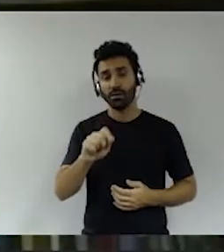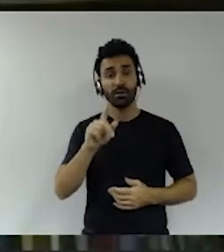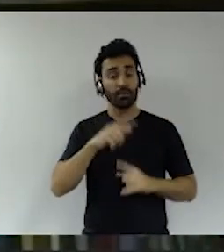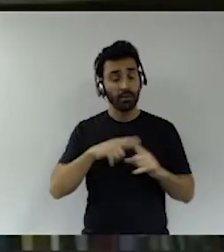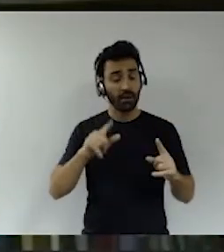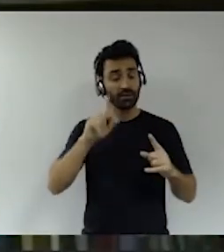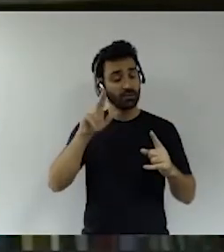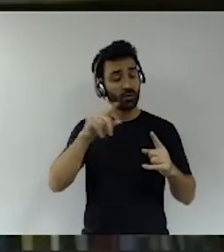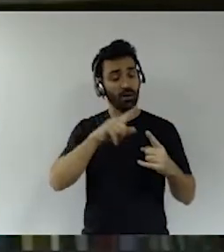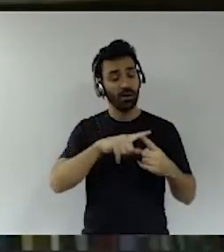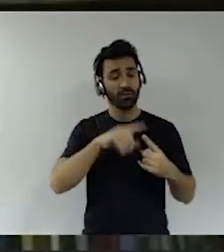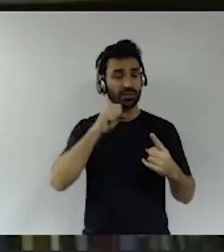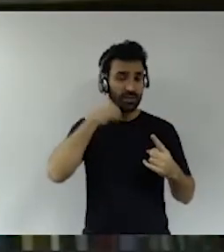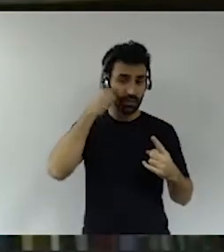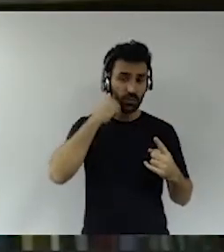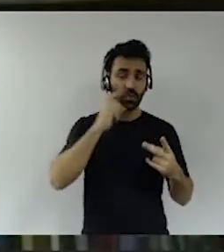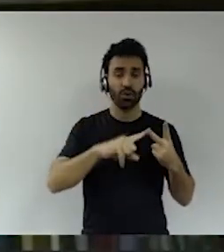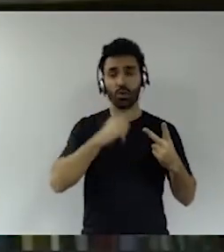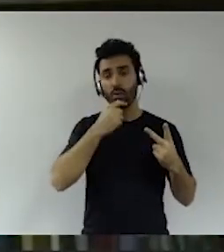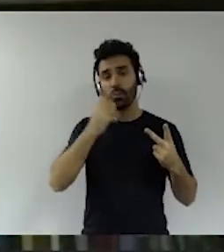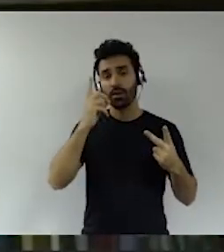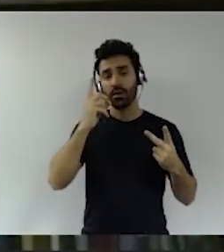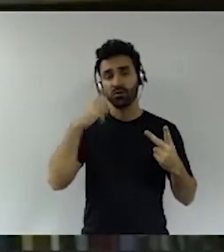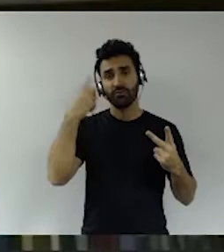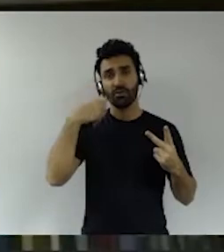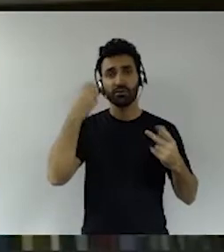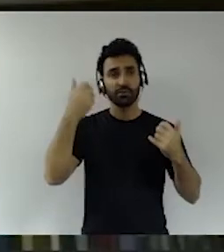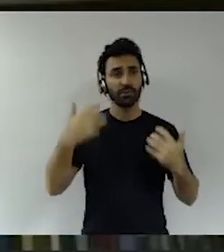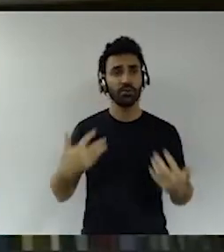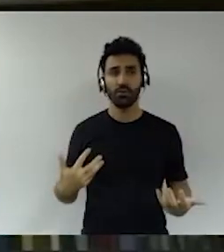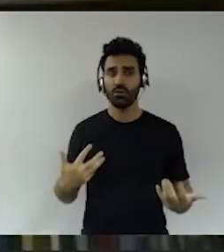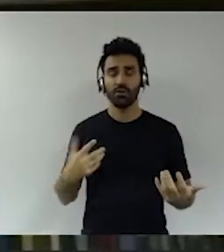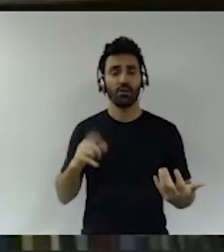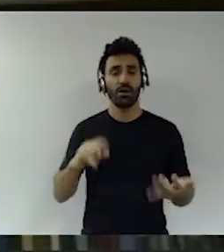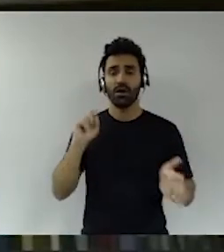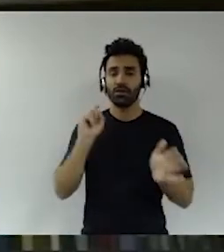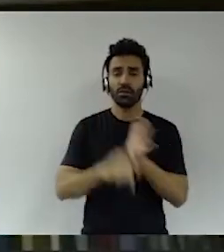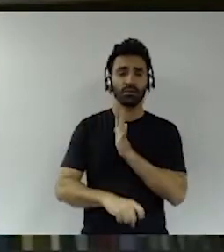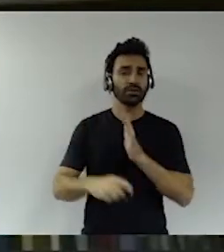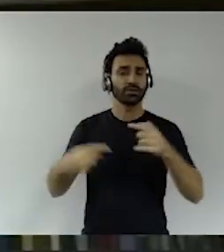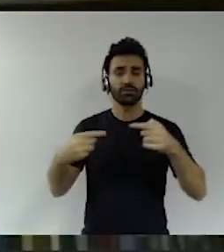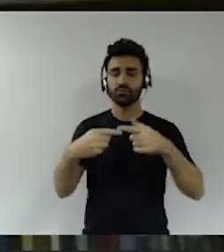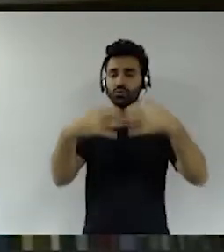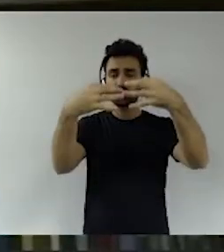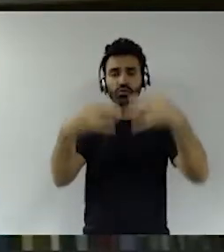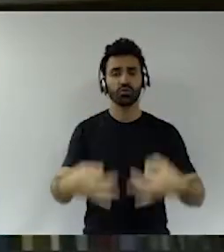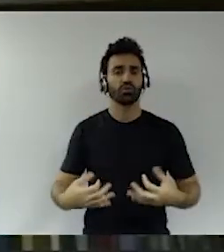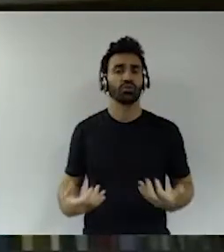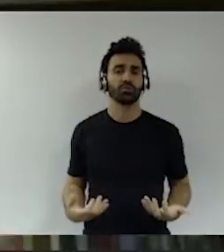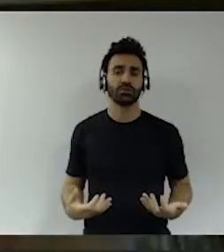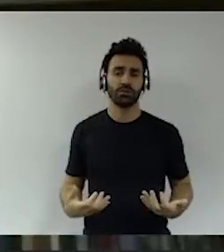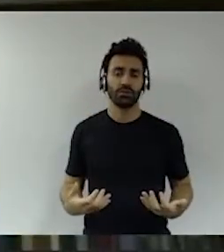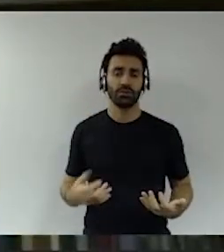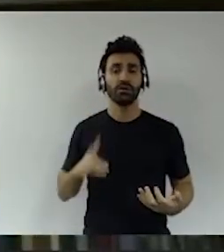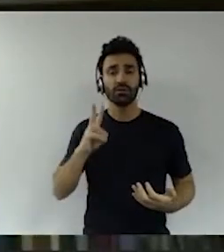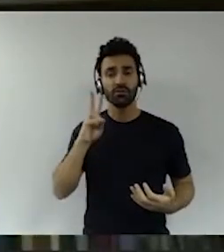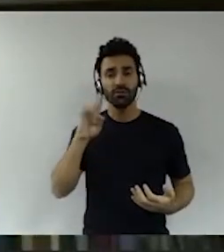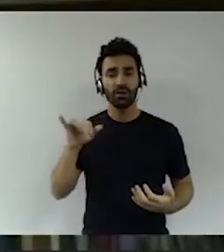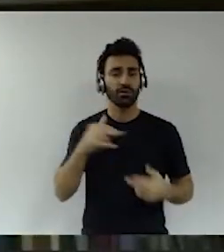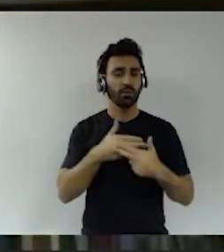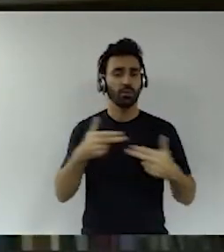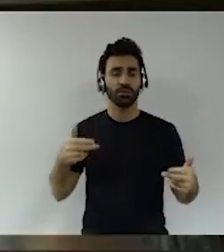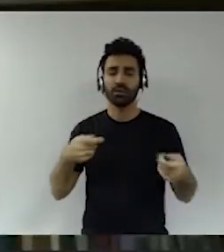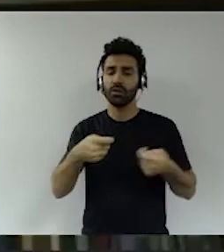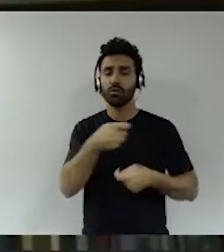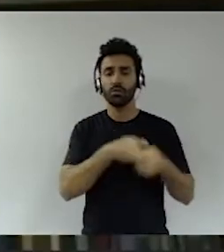e o doutor Humberto falaram, que é fazer uma tributação justa, que ataque aspectos